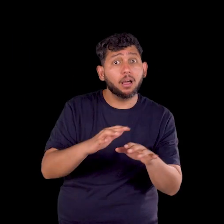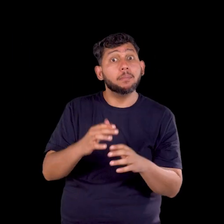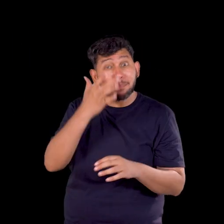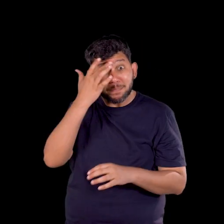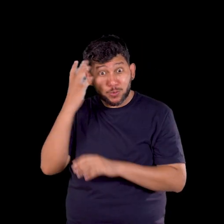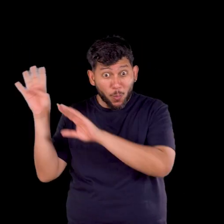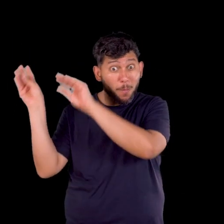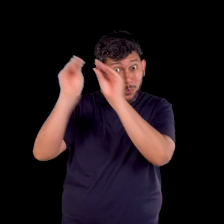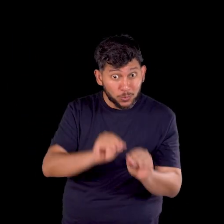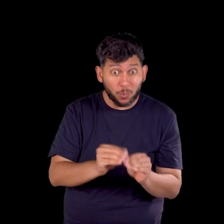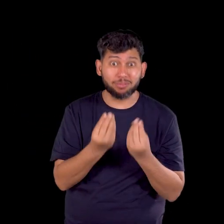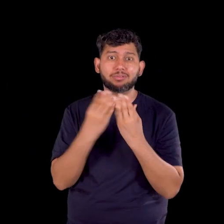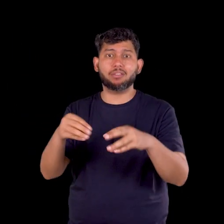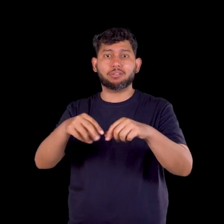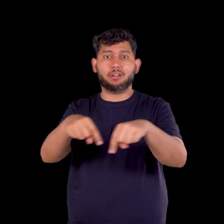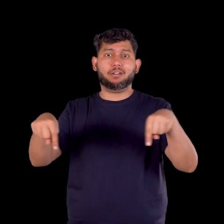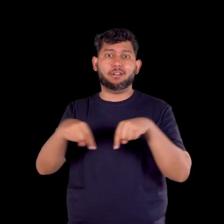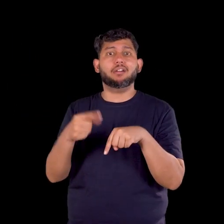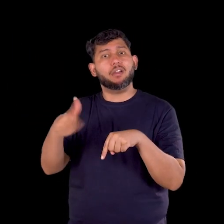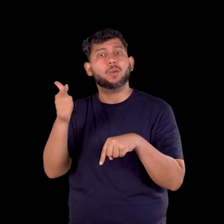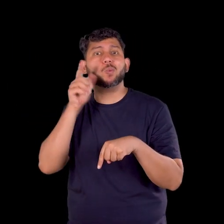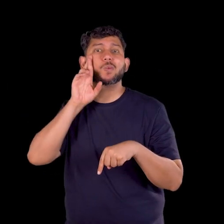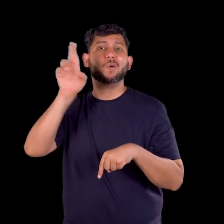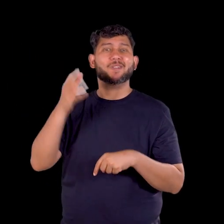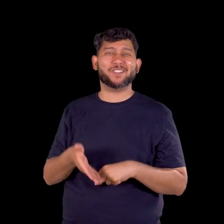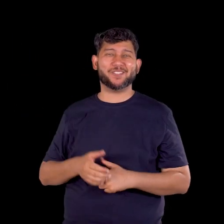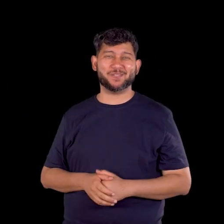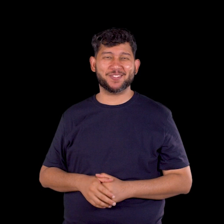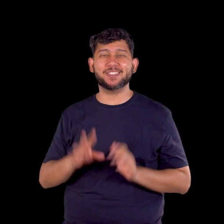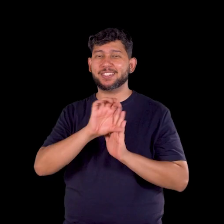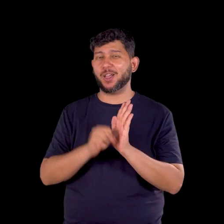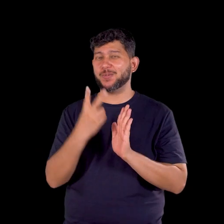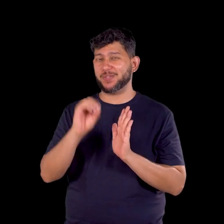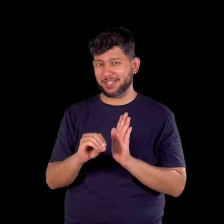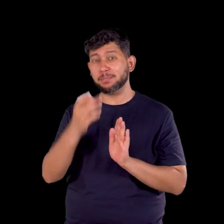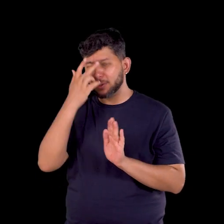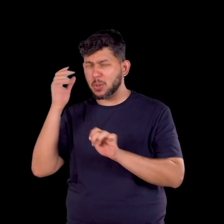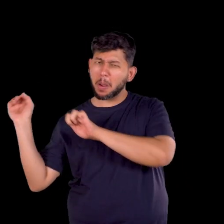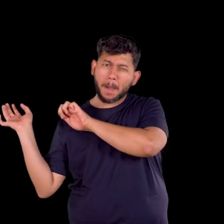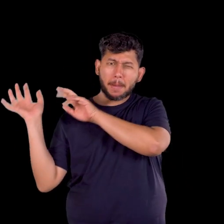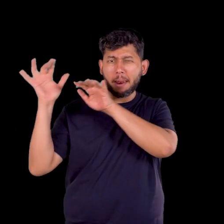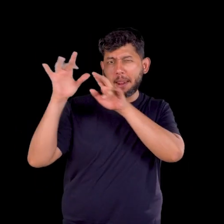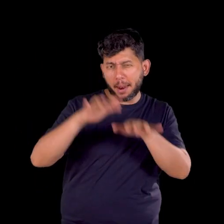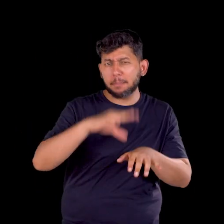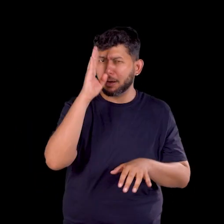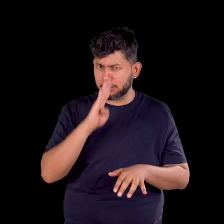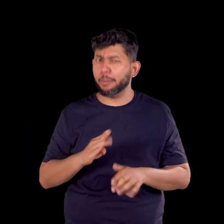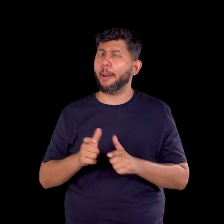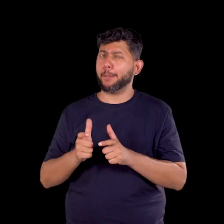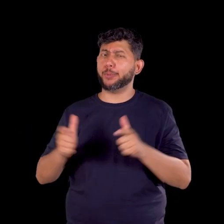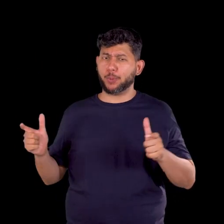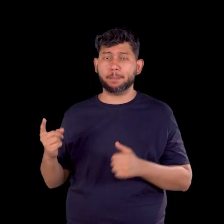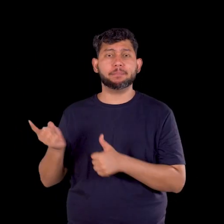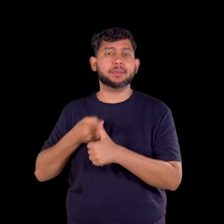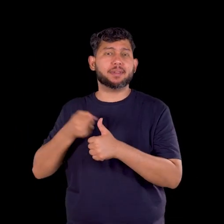para os estrangeiros. No século XX, o fluxo migratório para o Brasil continuaria a crescer tanto após a